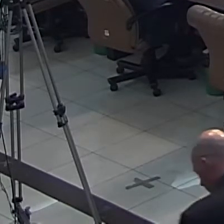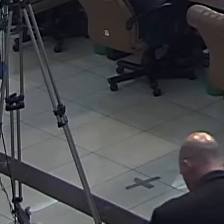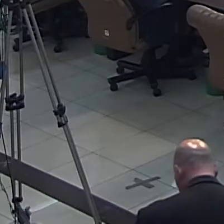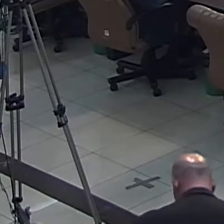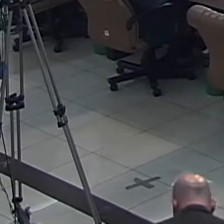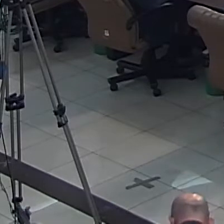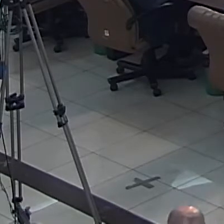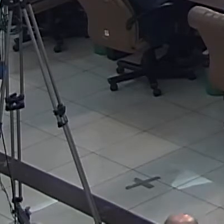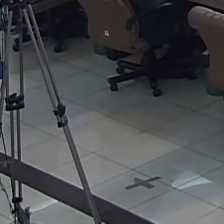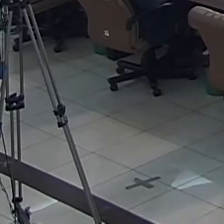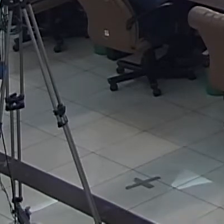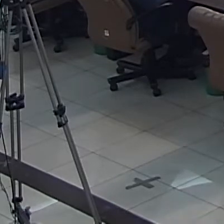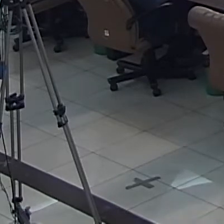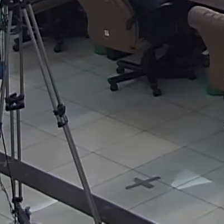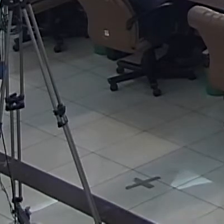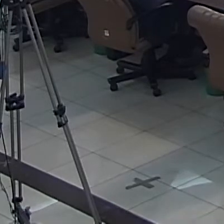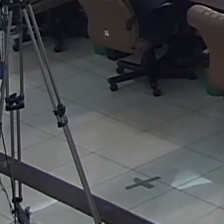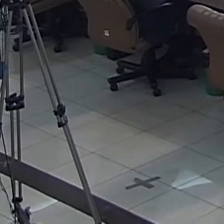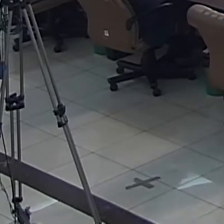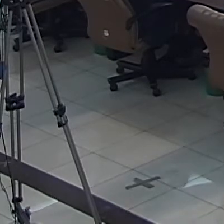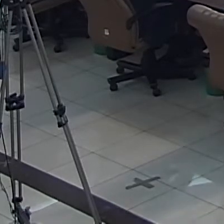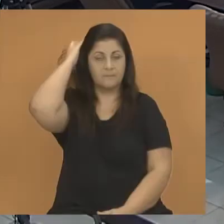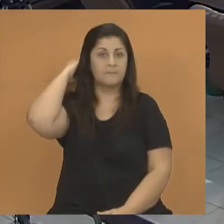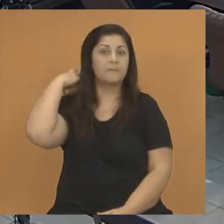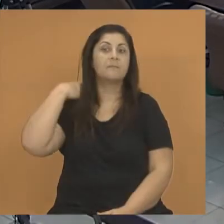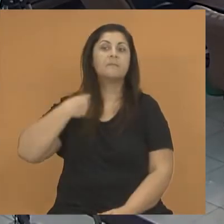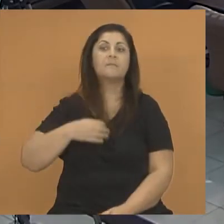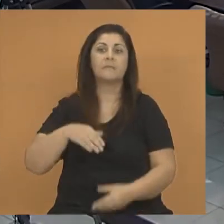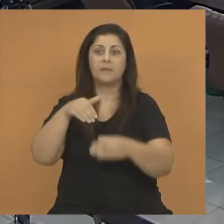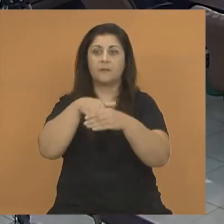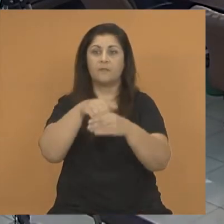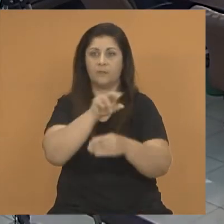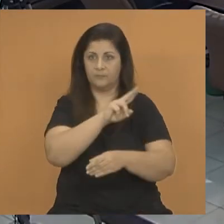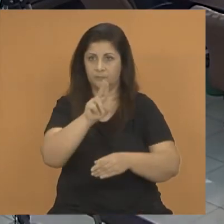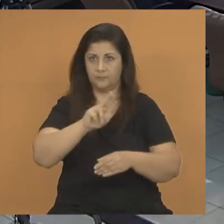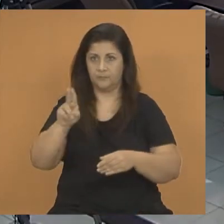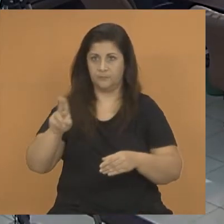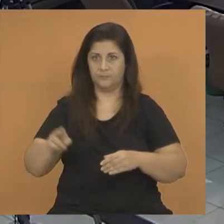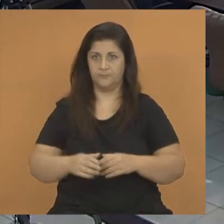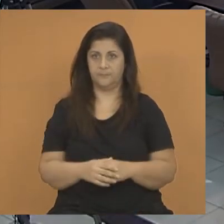Não havendo manifestação dos novos pares, então vamos para a votação na forma nominal.